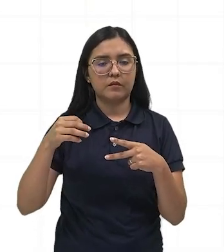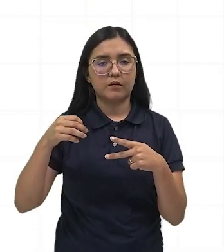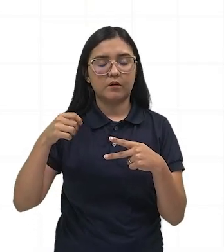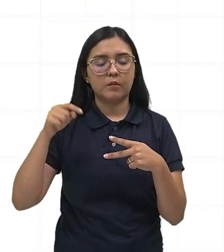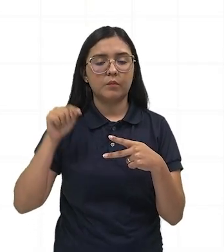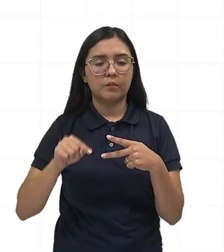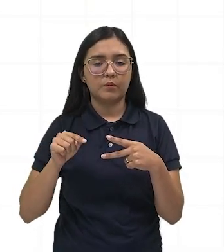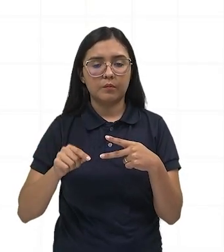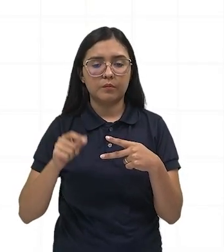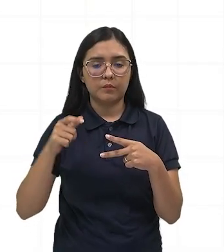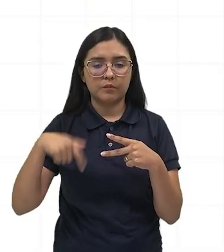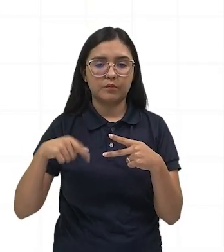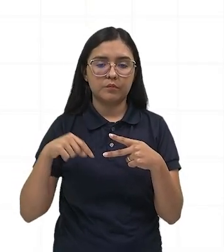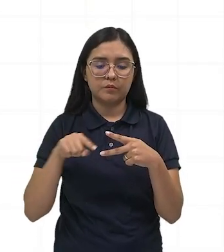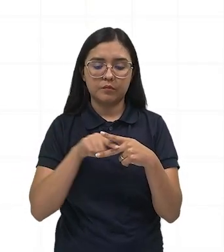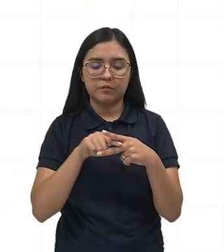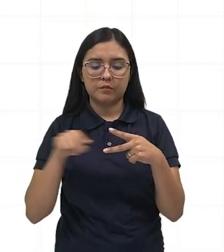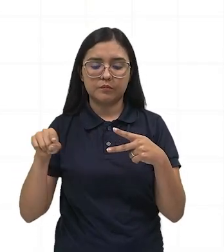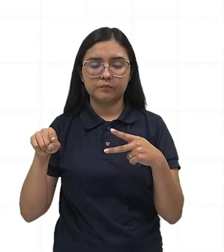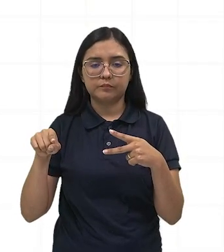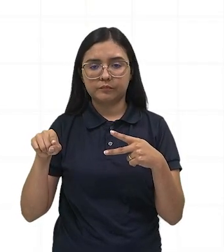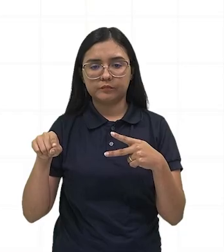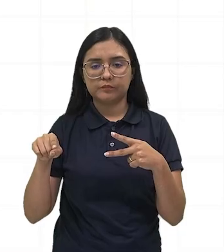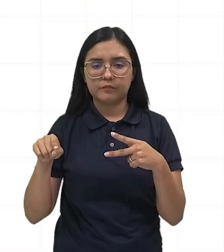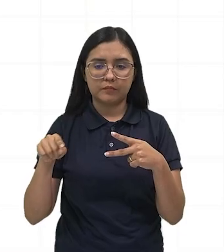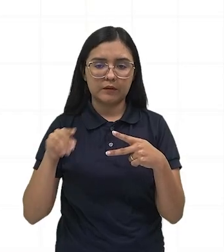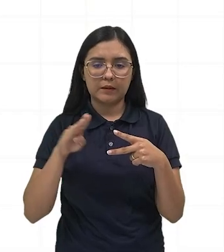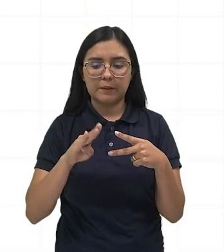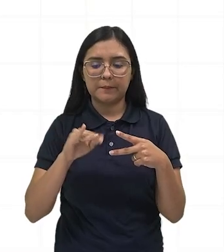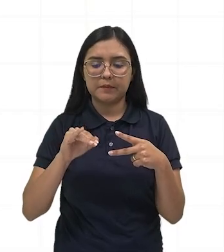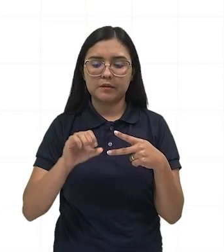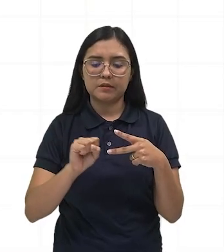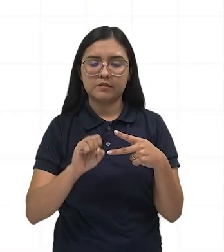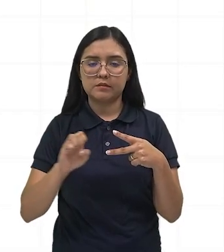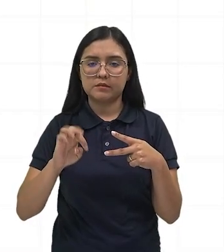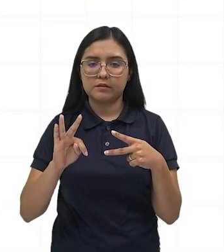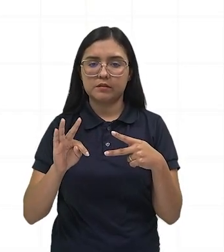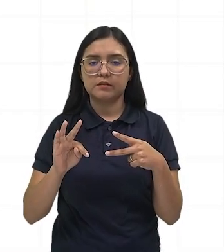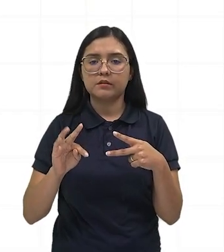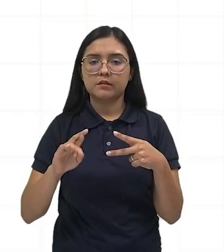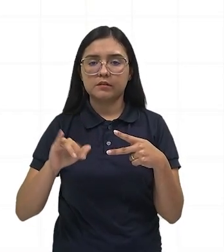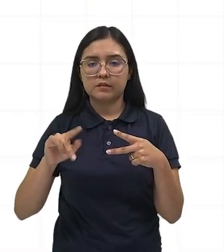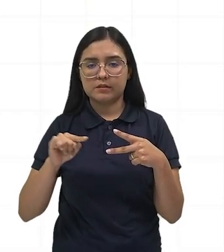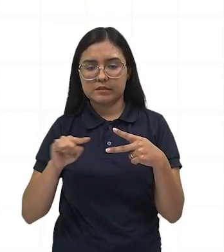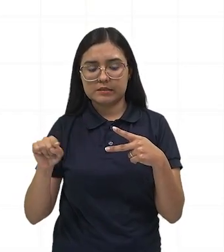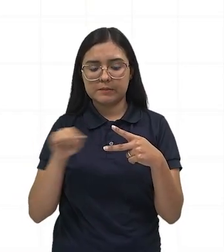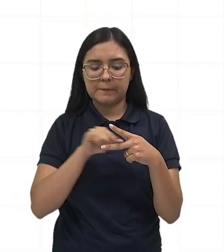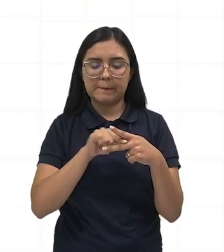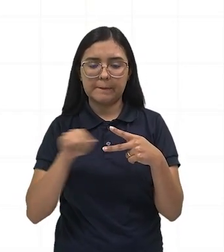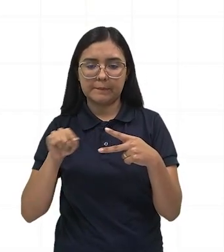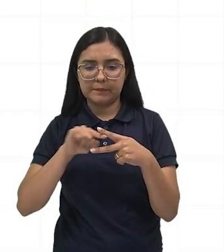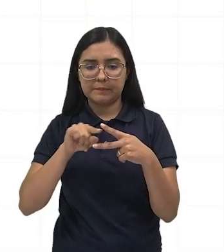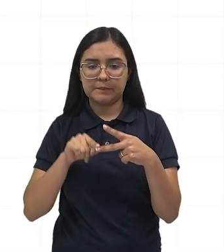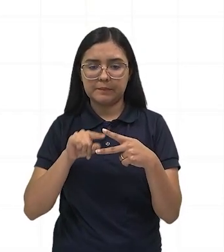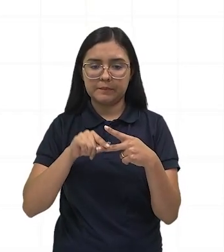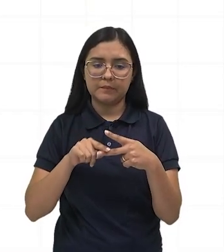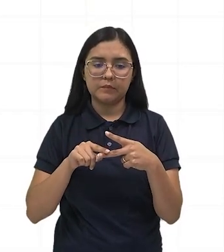exatamente por onde a bissetriz irá passar. Então, a bissetriz vai sair ali do ponto